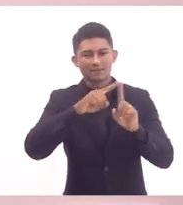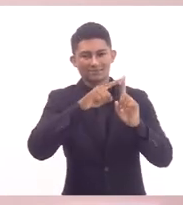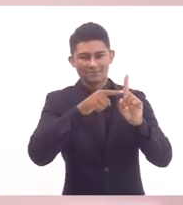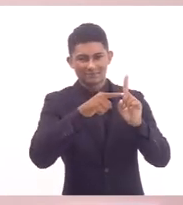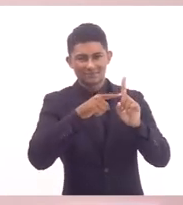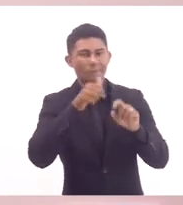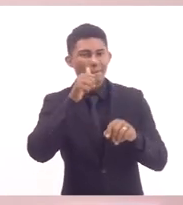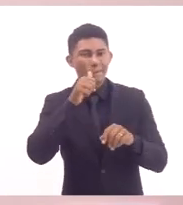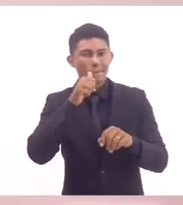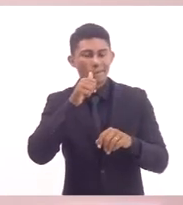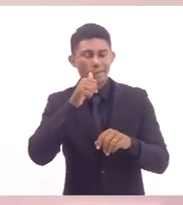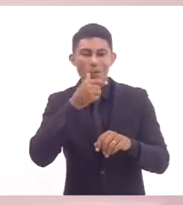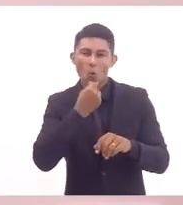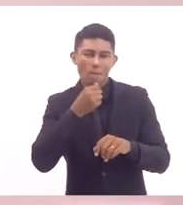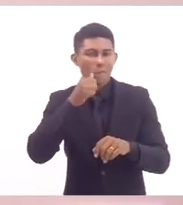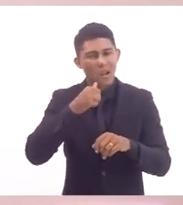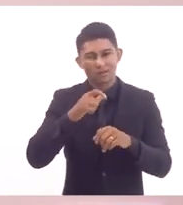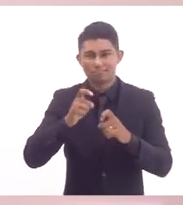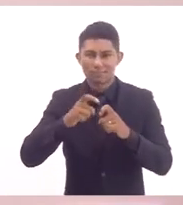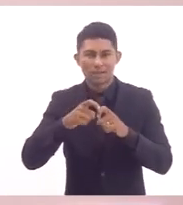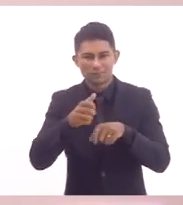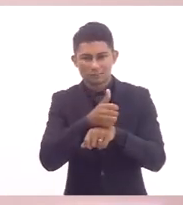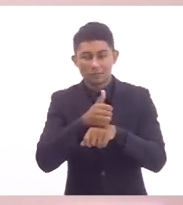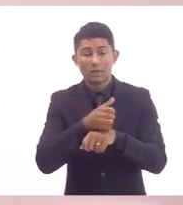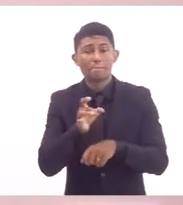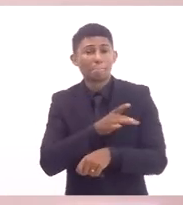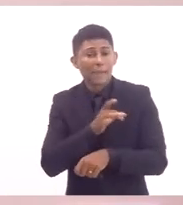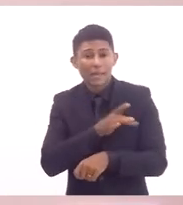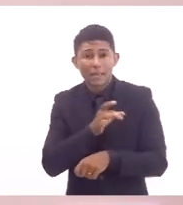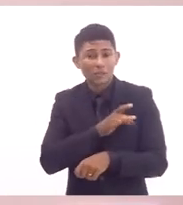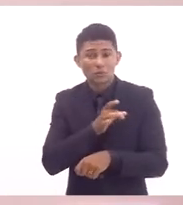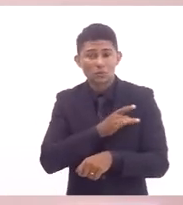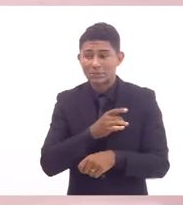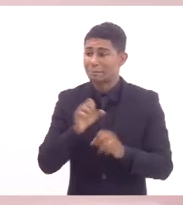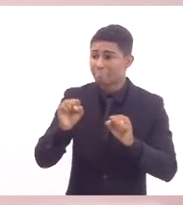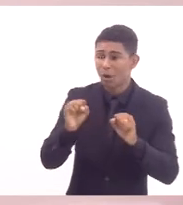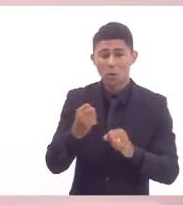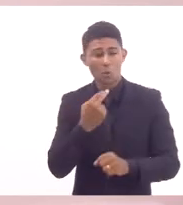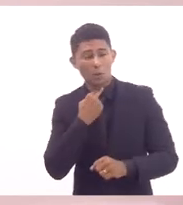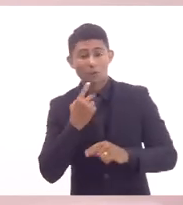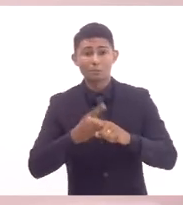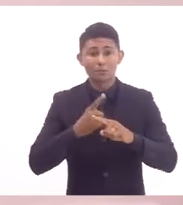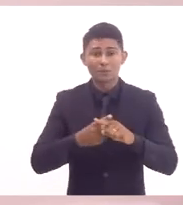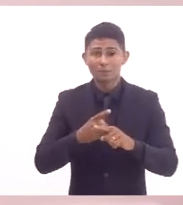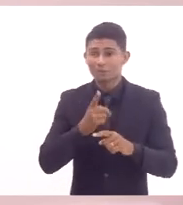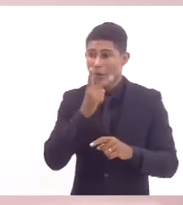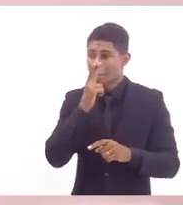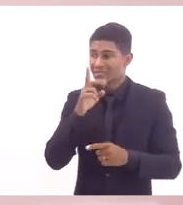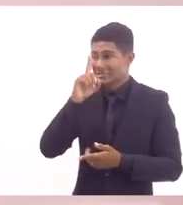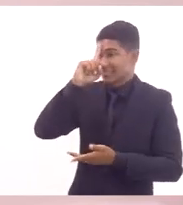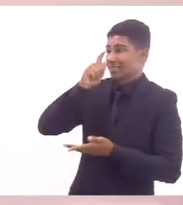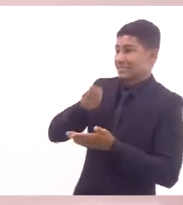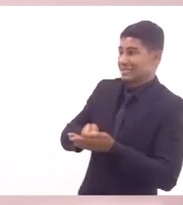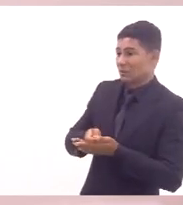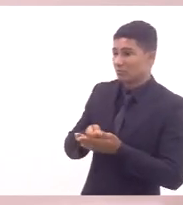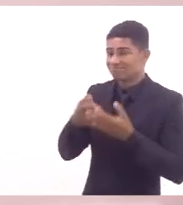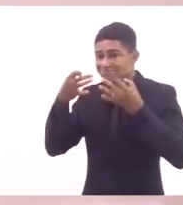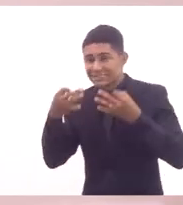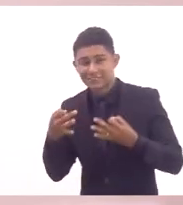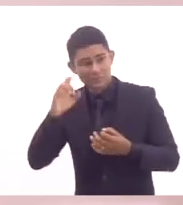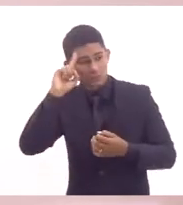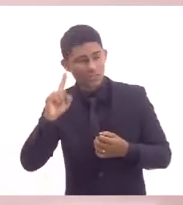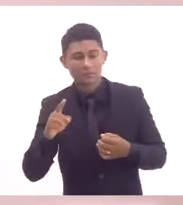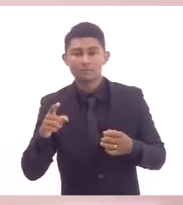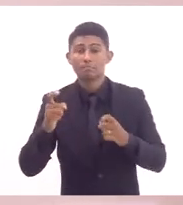também tinham medo de autorizar porque eles também não tinham uma direção Central bom então estavam